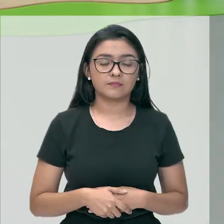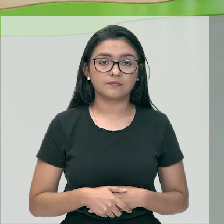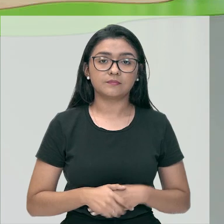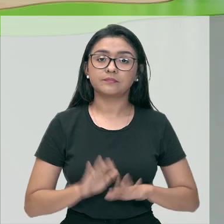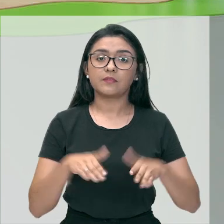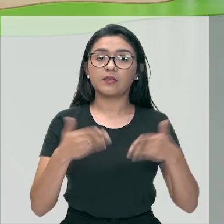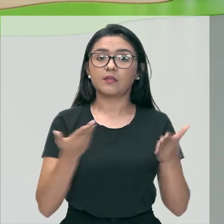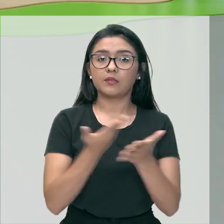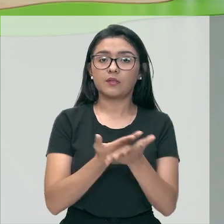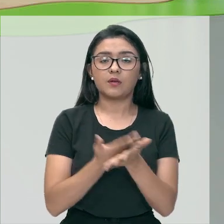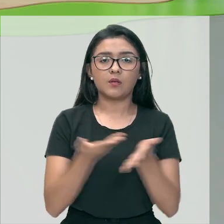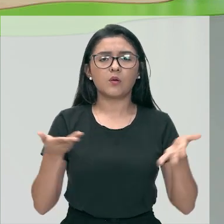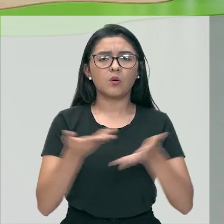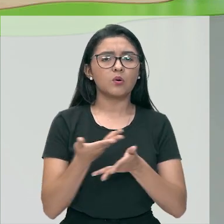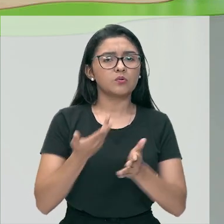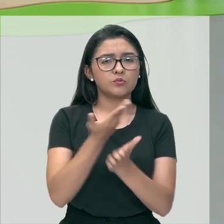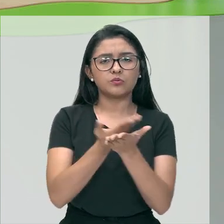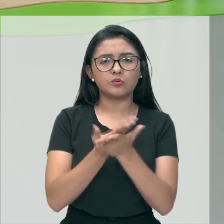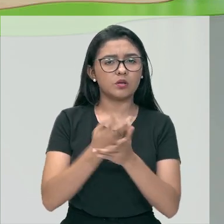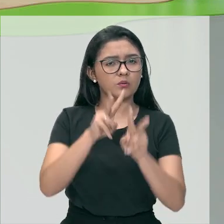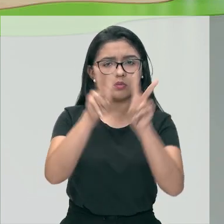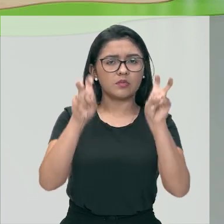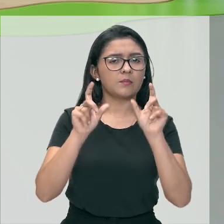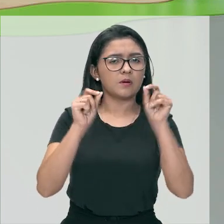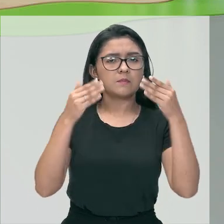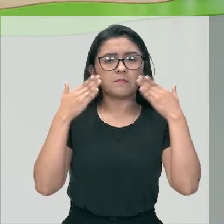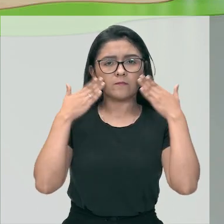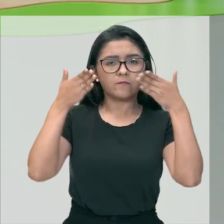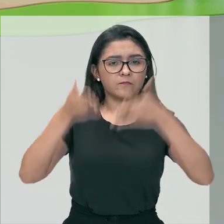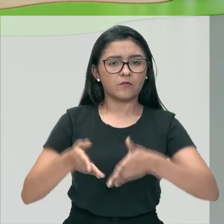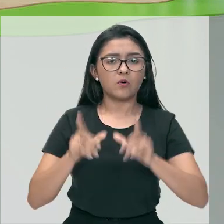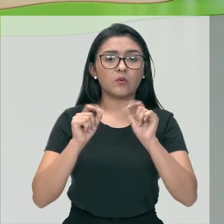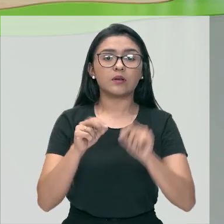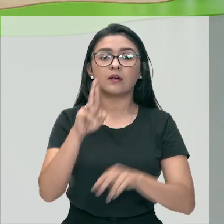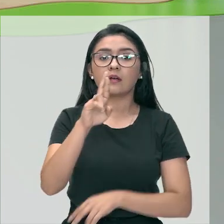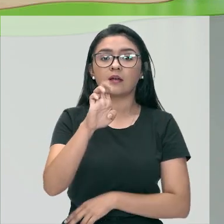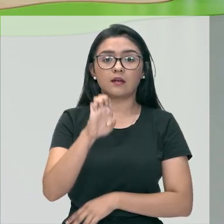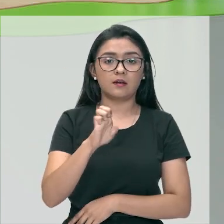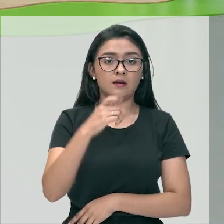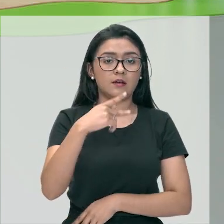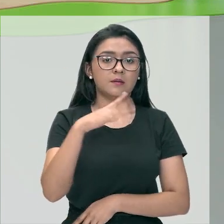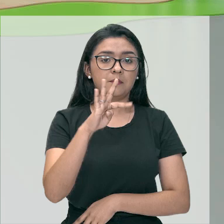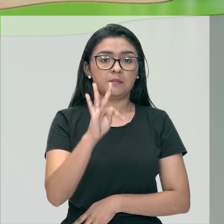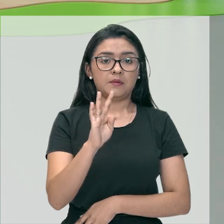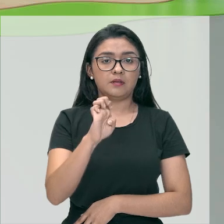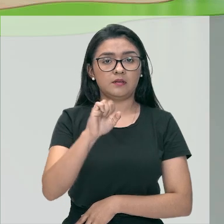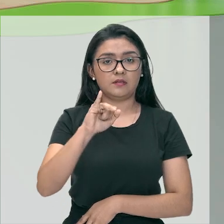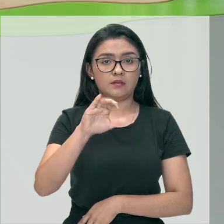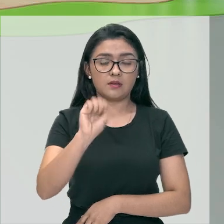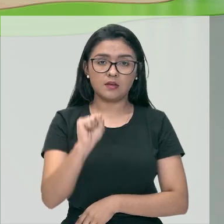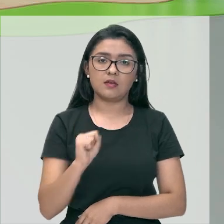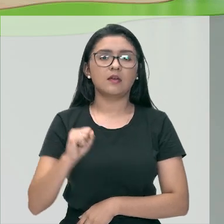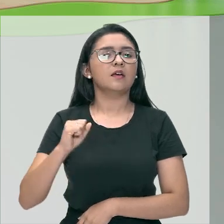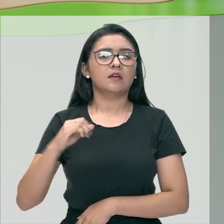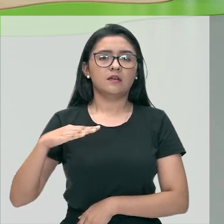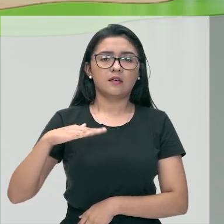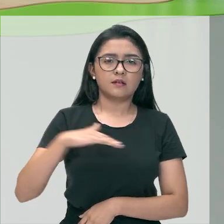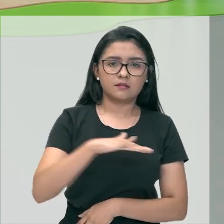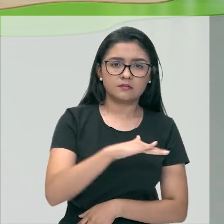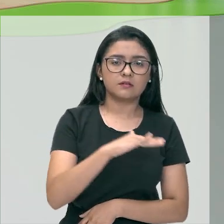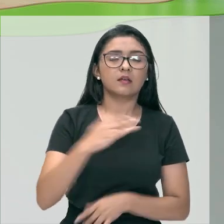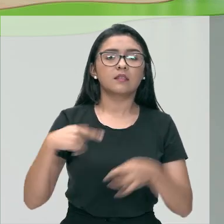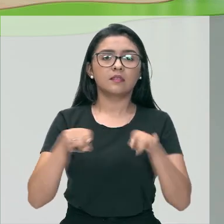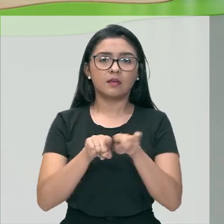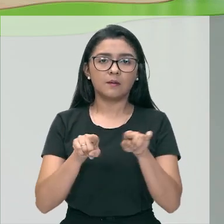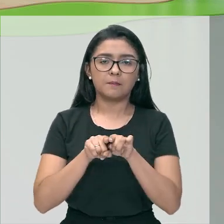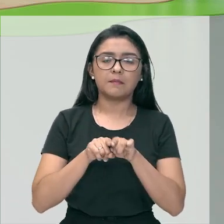E nessa aula a gente vai estudar um pouco mais sobre os répteis. A gente vai ver aí as principais características, os principais grupos, né? E não somente os